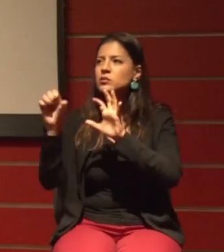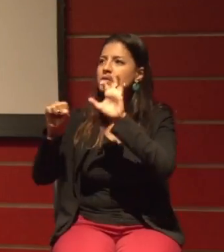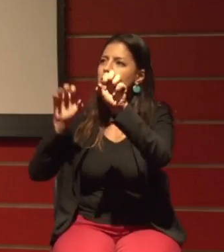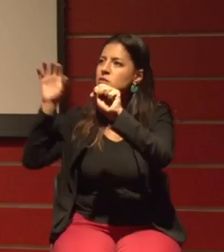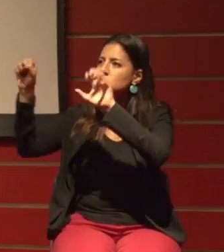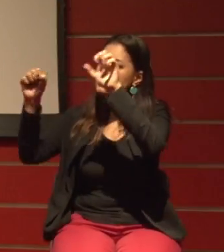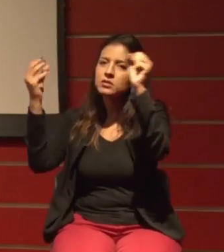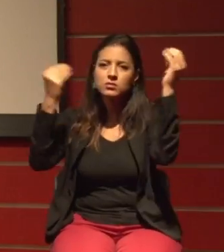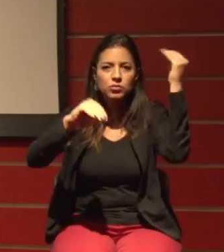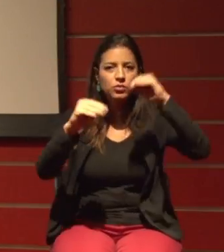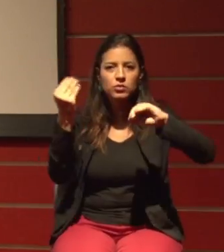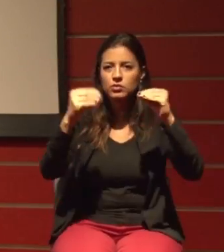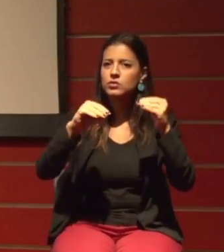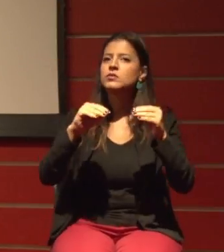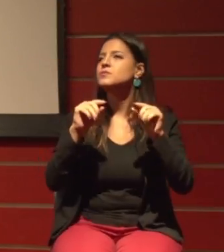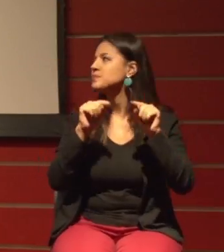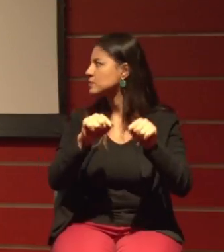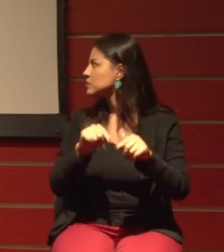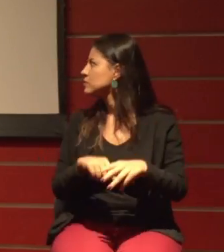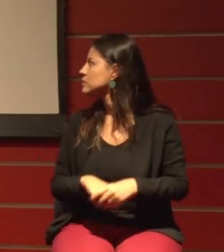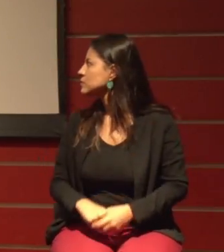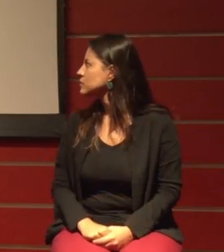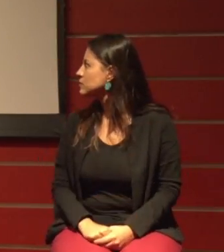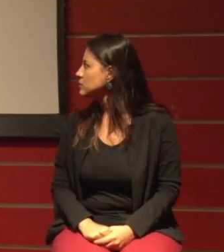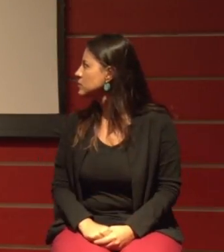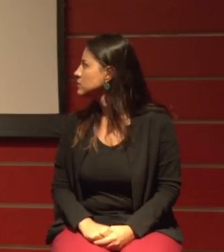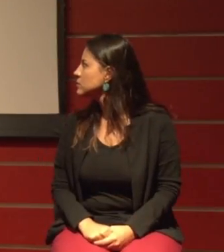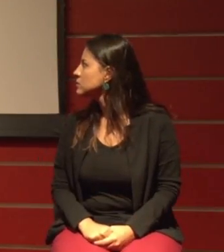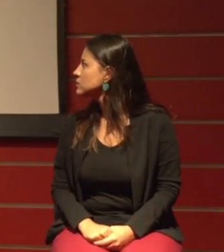e vai construindo é